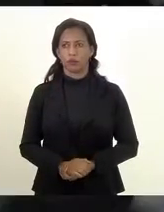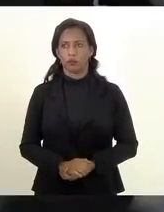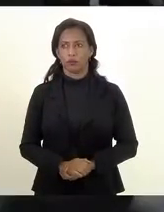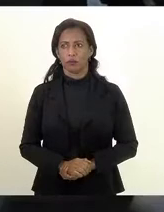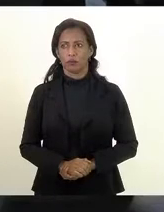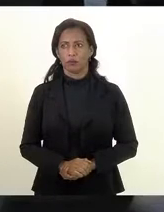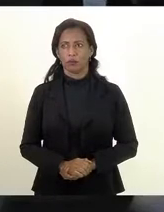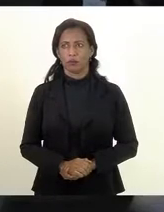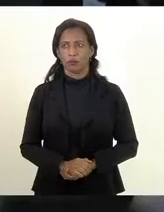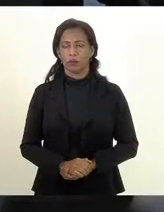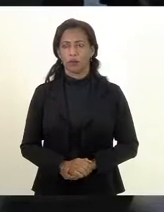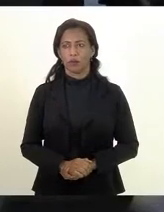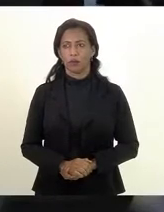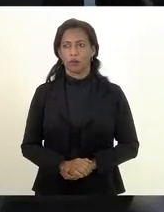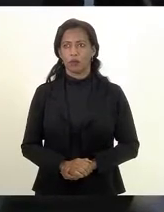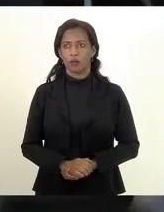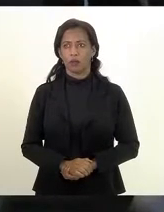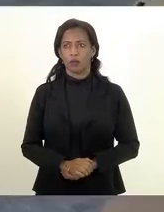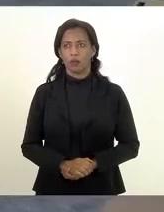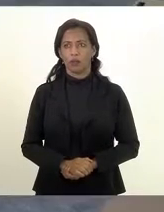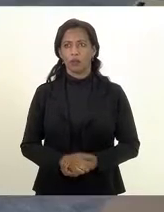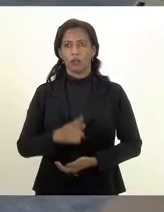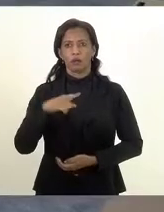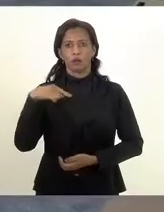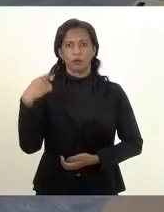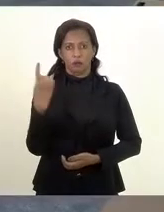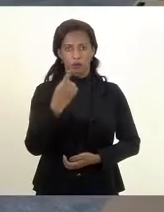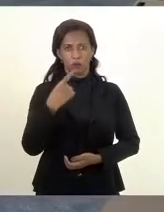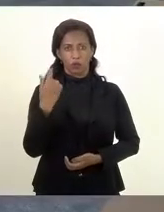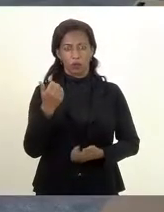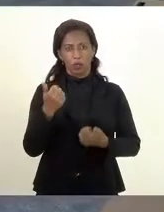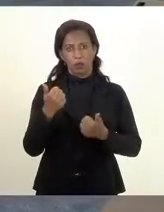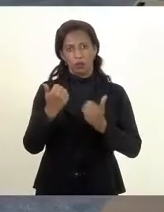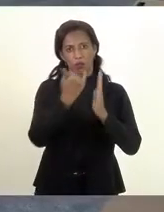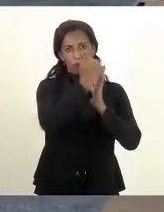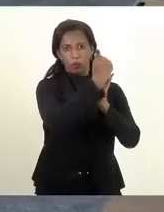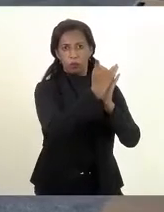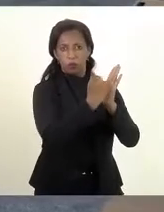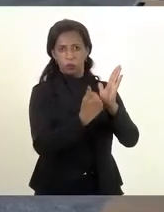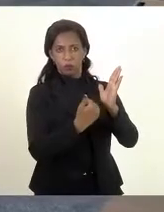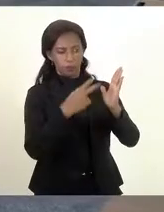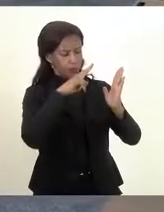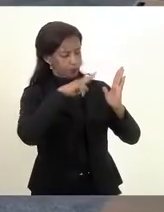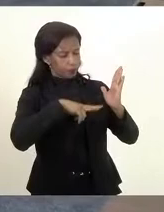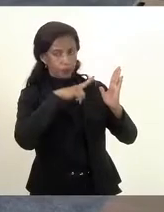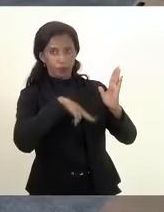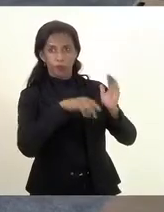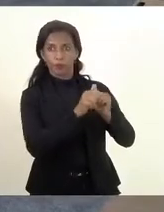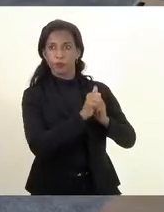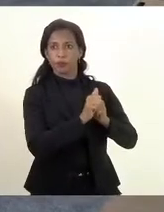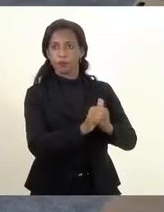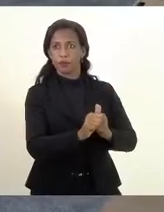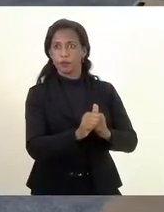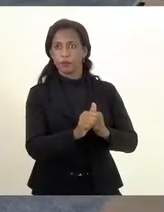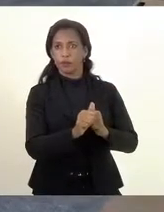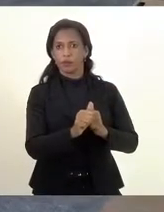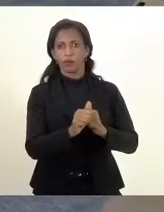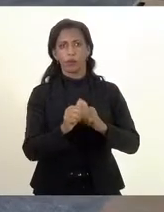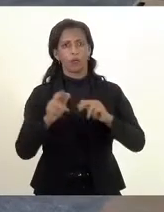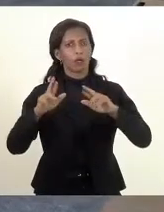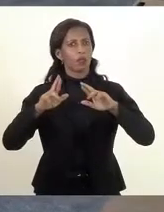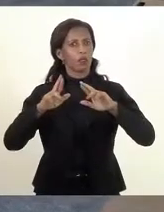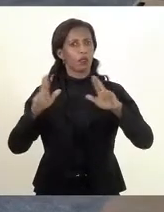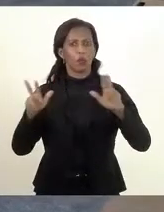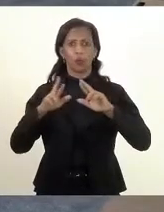Senhora Presidente, e além do mais, a está acompanhando pelo computador, pelo tablet. Também não está batendo. Não é o que está